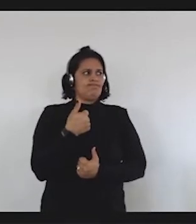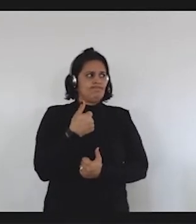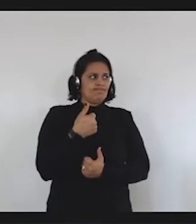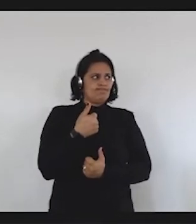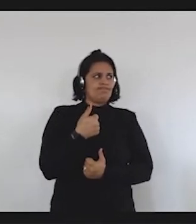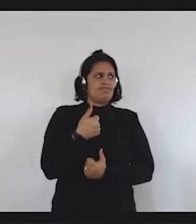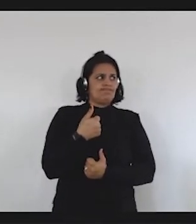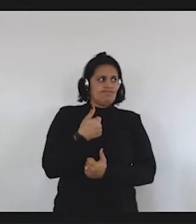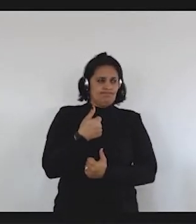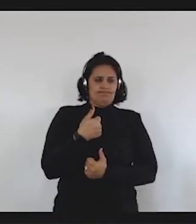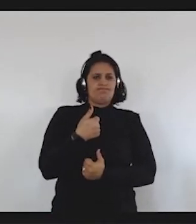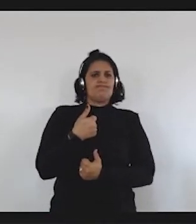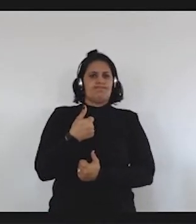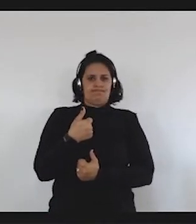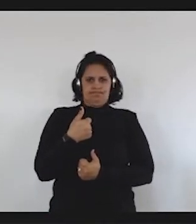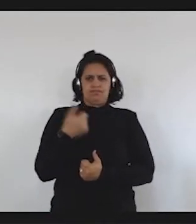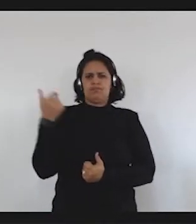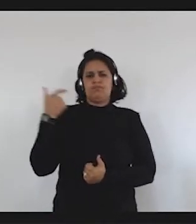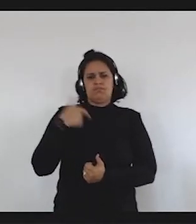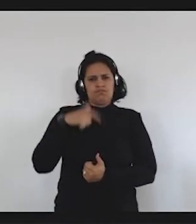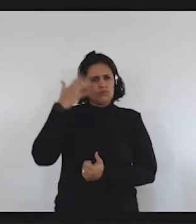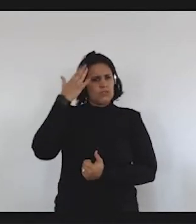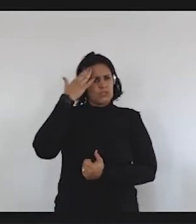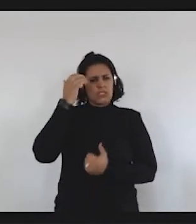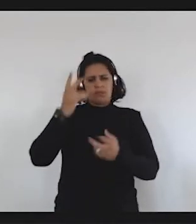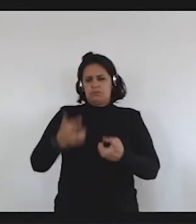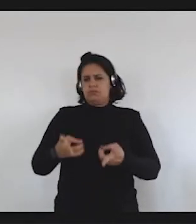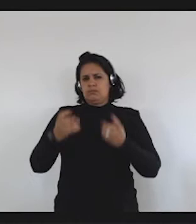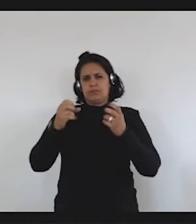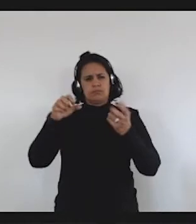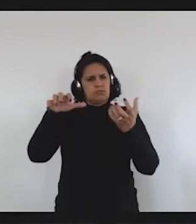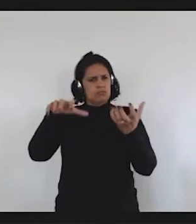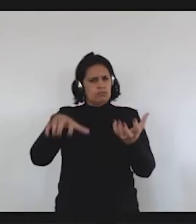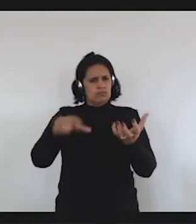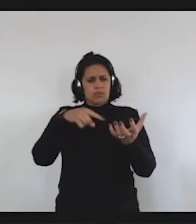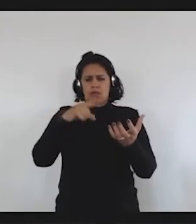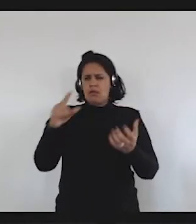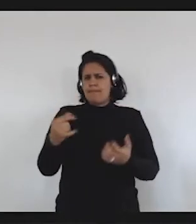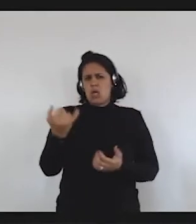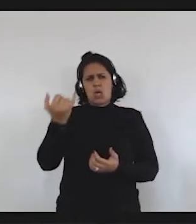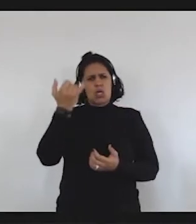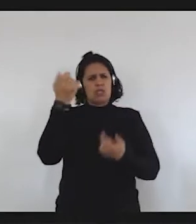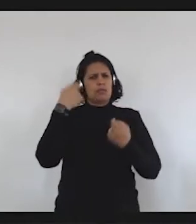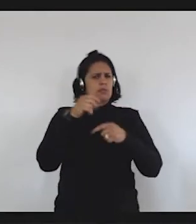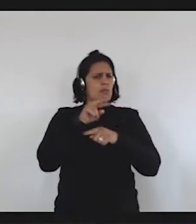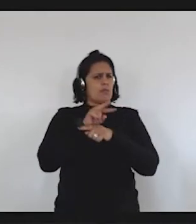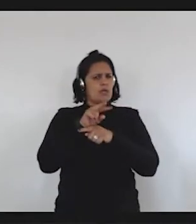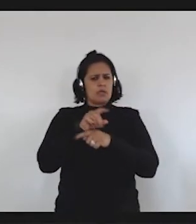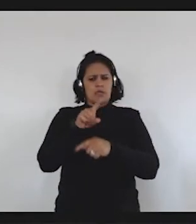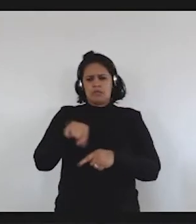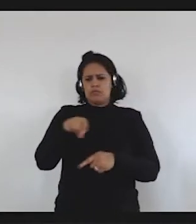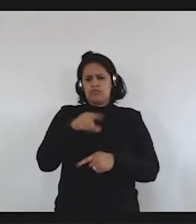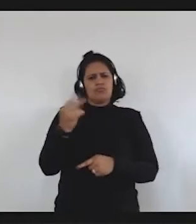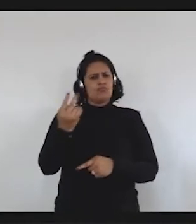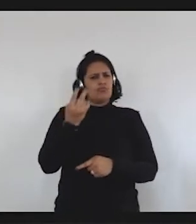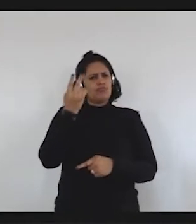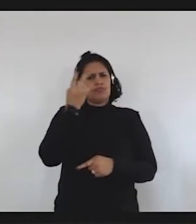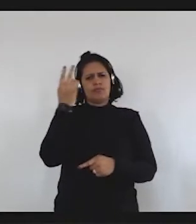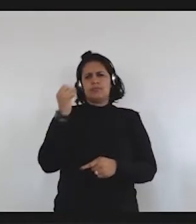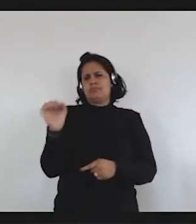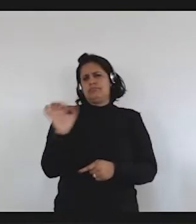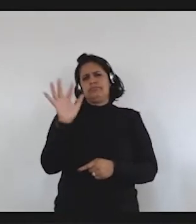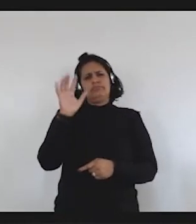o reconhecimento do nosso parlamento quanto à importância de preservarmos esses valores